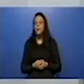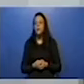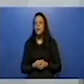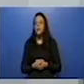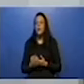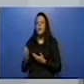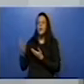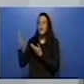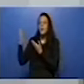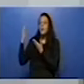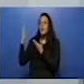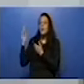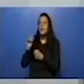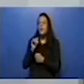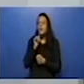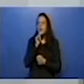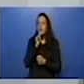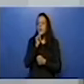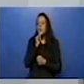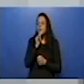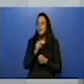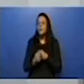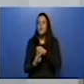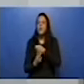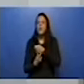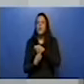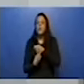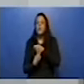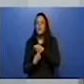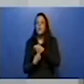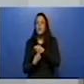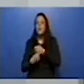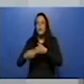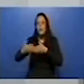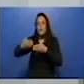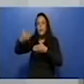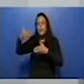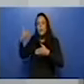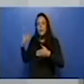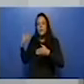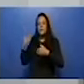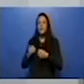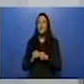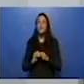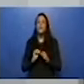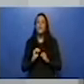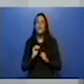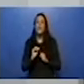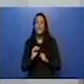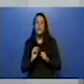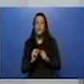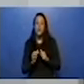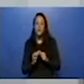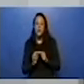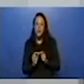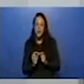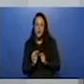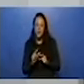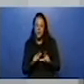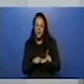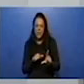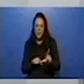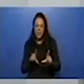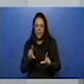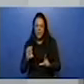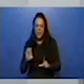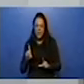Aqui, mais alguns exemplos de verbos que, quando colocados no passado, só ganham ed. Verbos regulares, ó. A